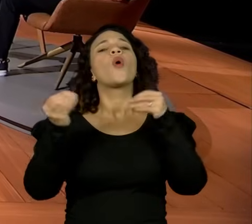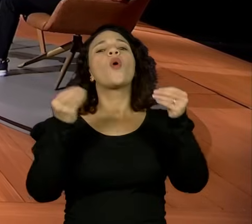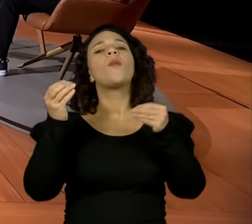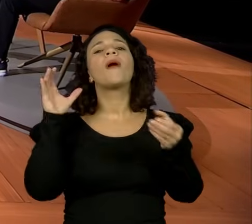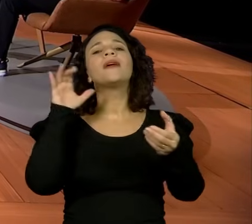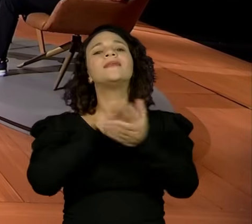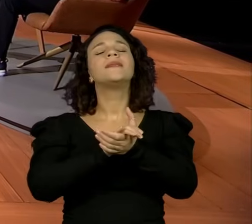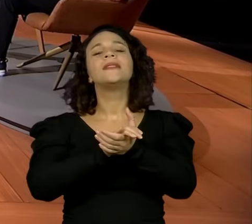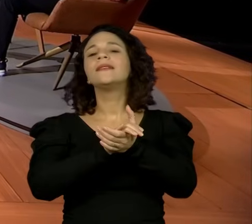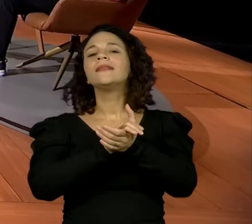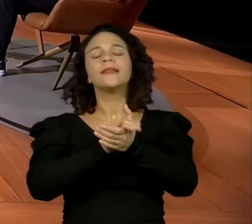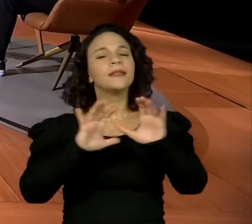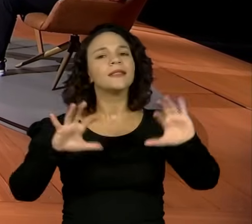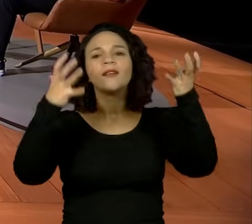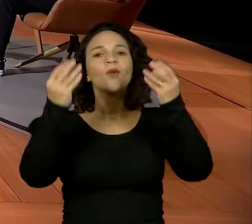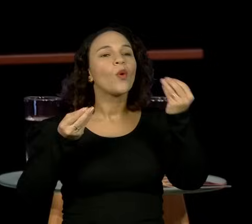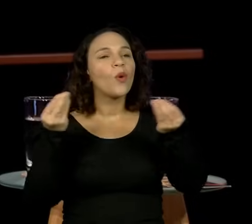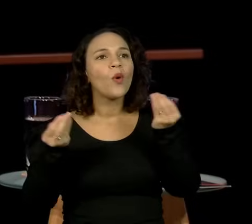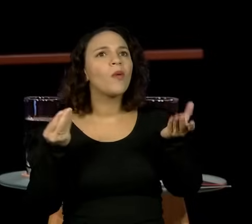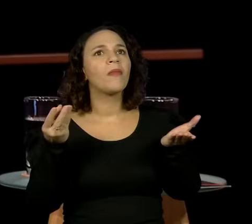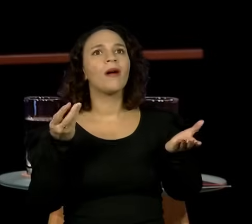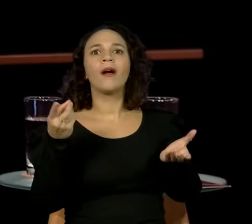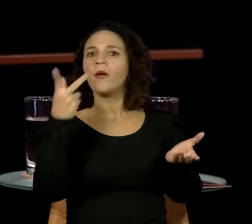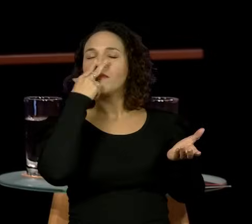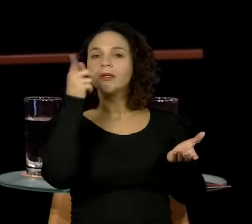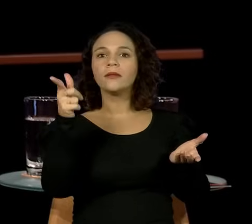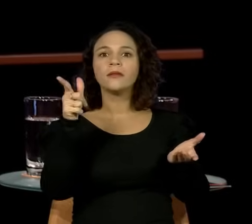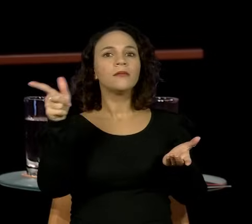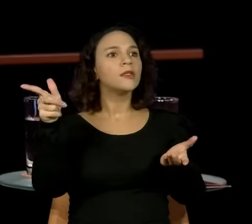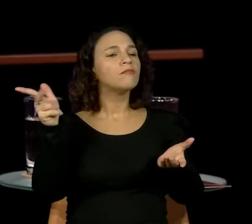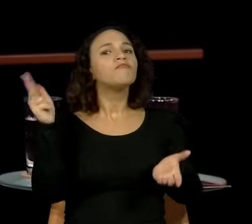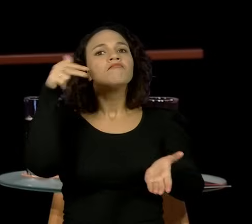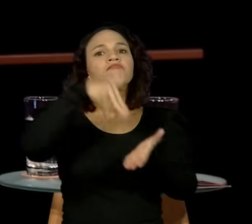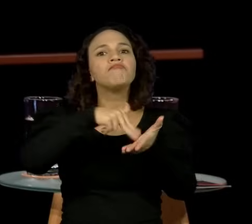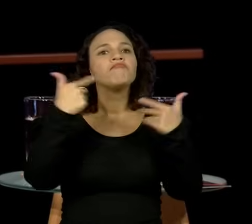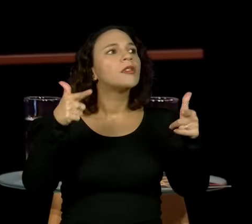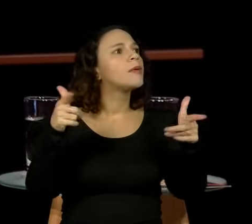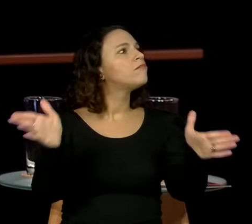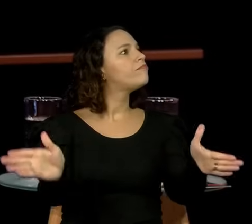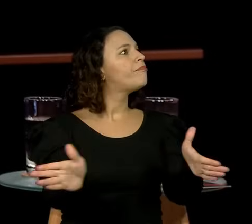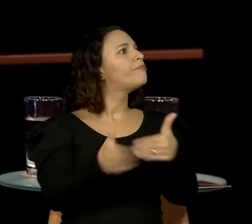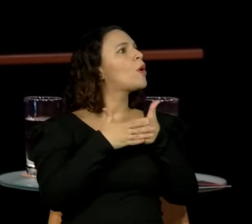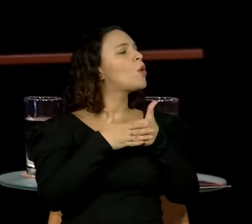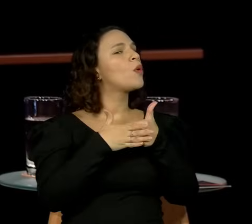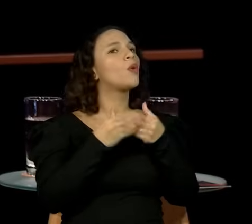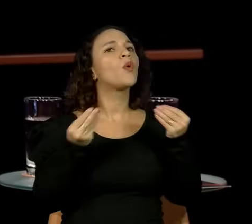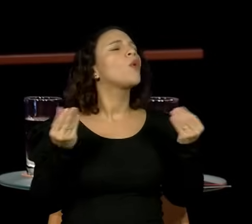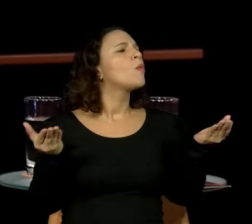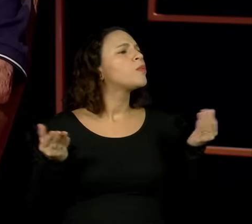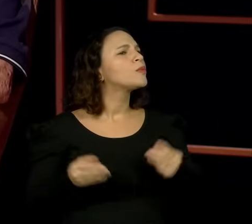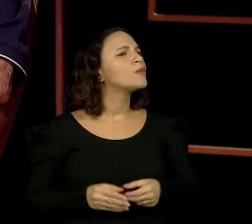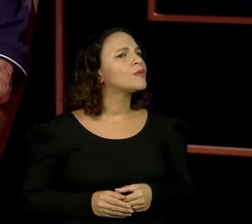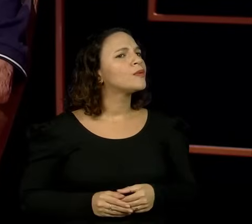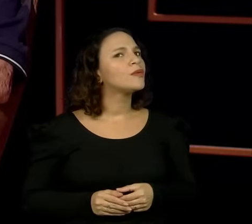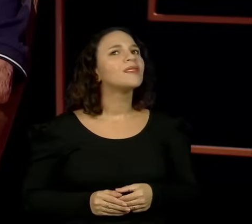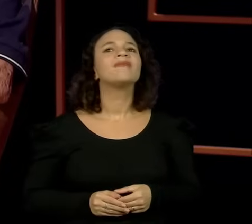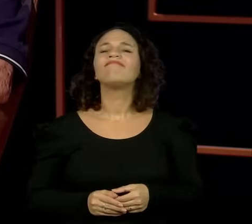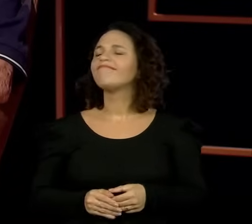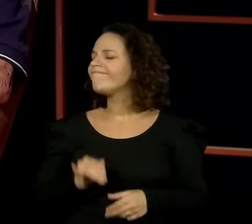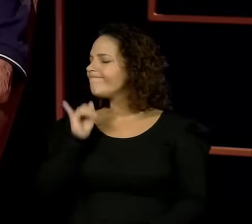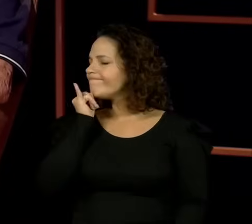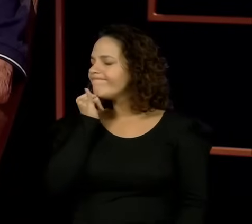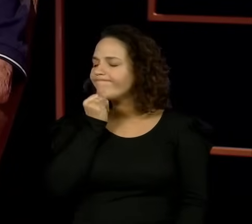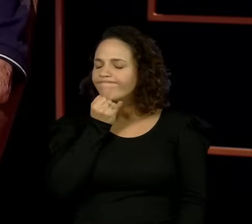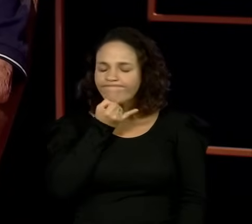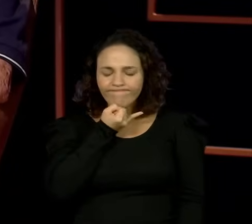você esse momento? Quer dizer, lacraram a televisão, de repente você chega lá e o portão está fechado. Como é que foi isso? Foi uma